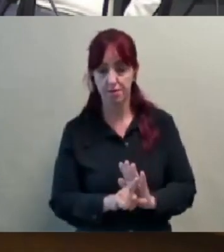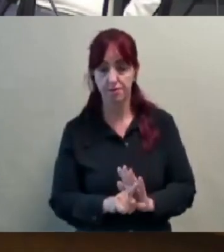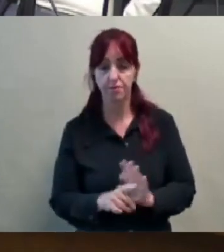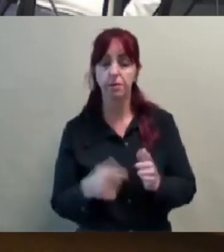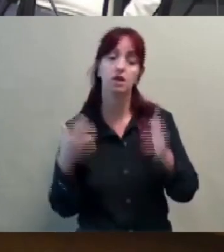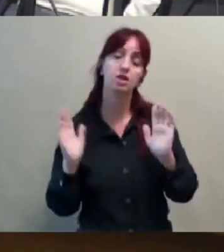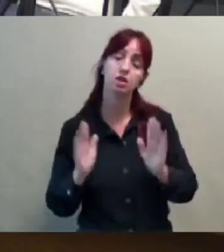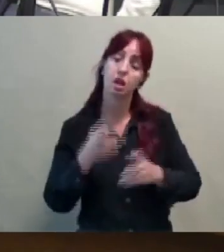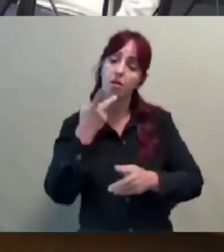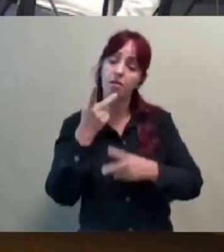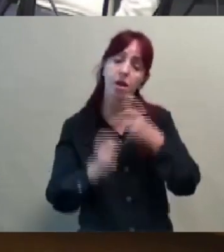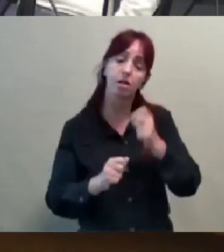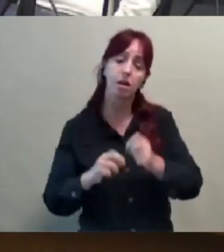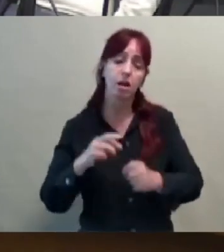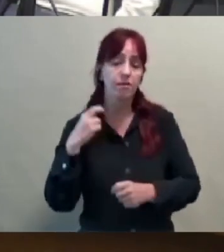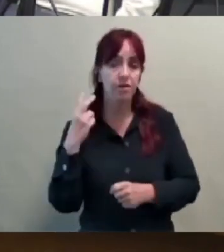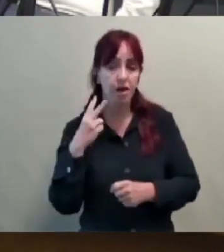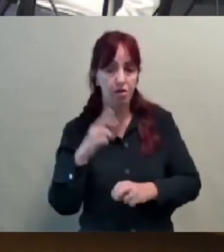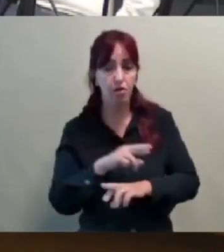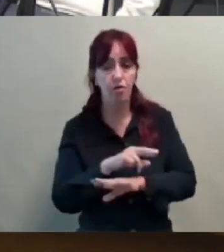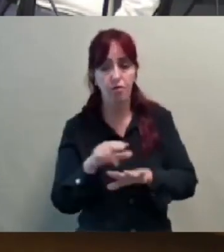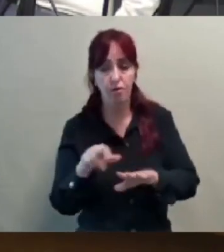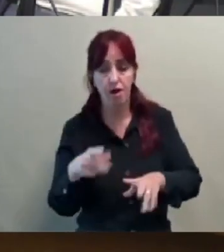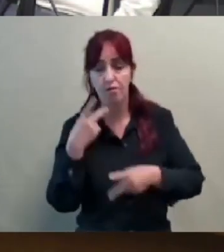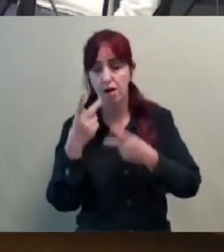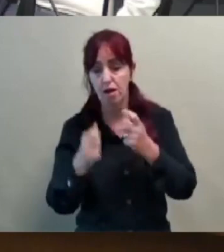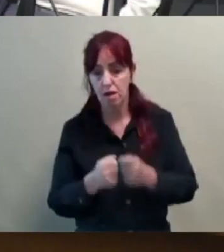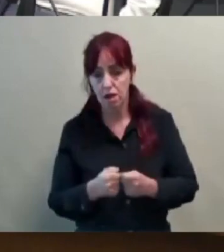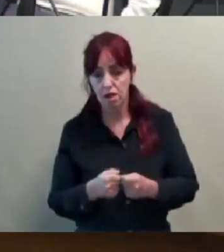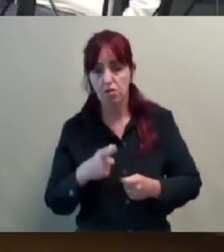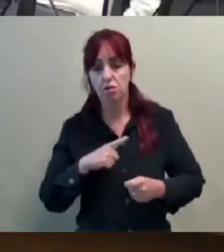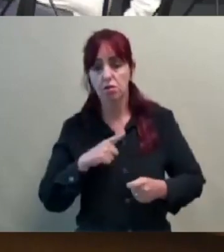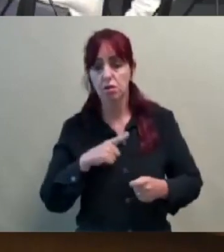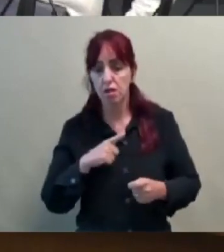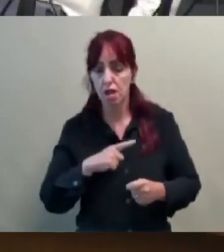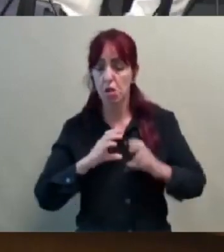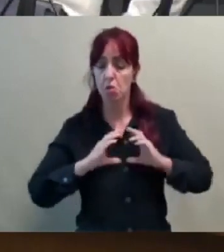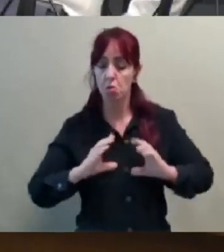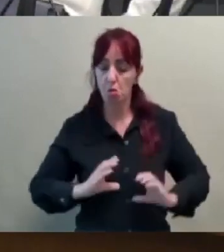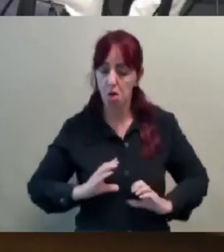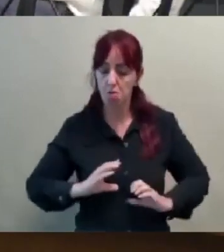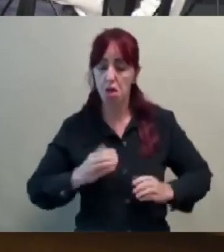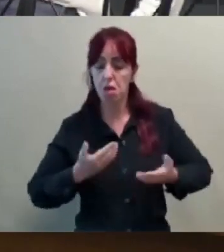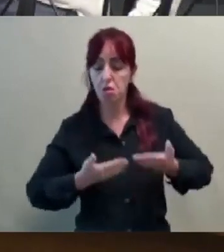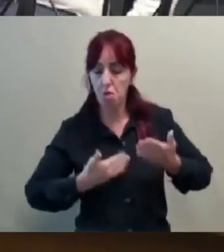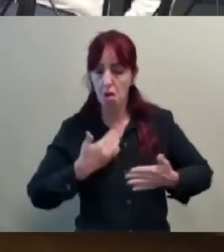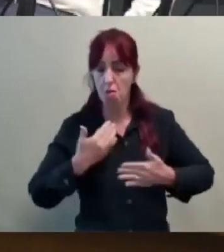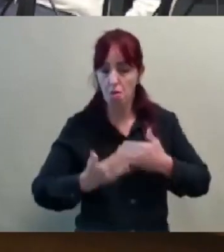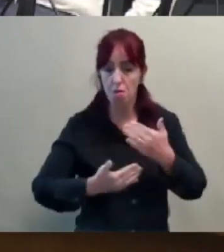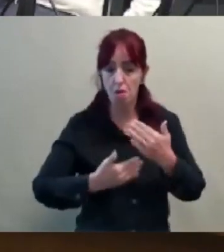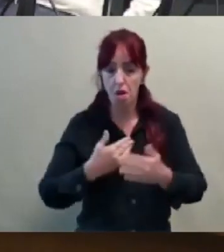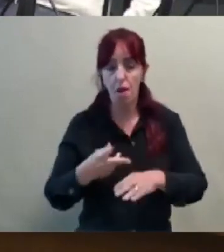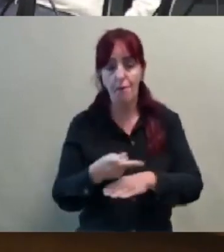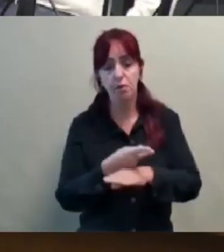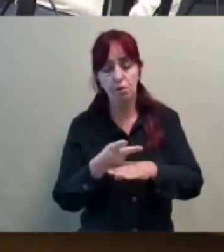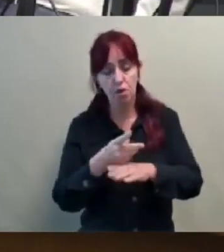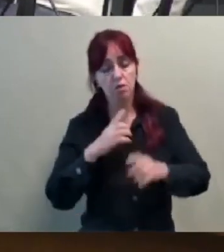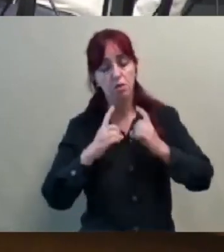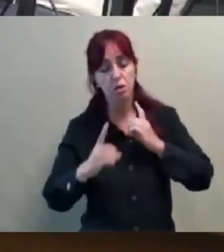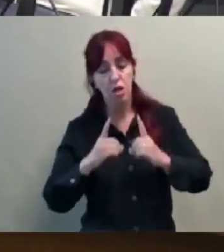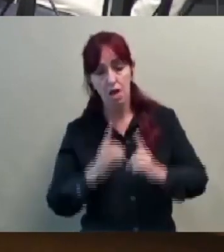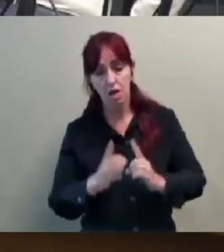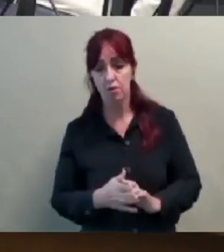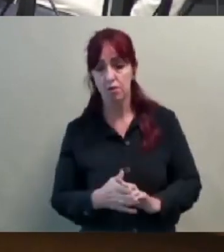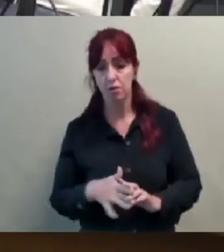aqui, fazendo gestos atrás de gestos, buscando diálogo atrás do diálogo. Ninguém